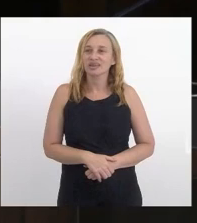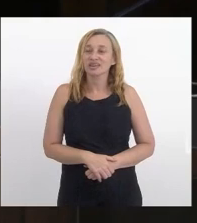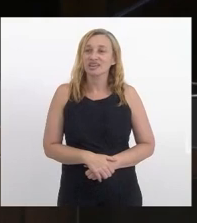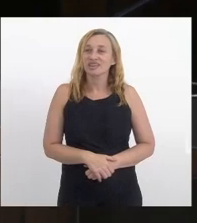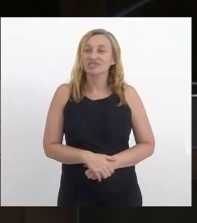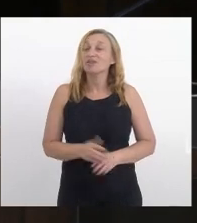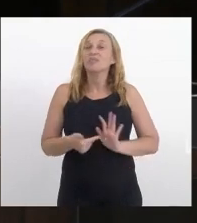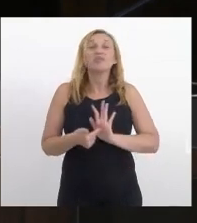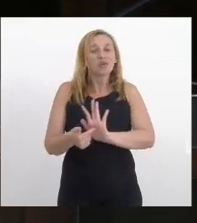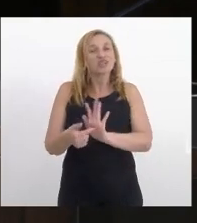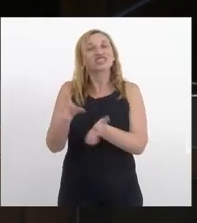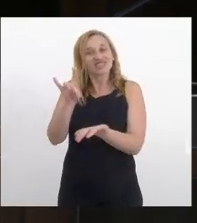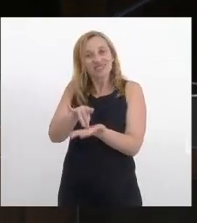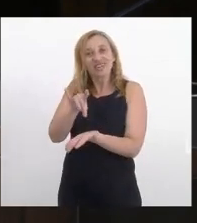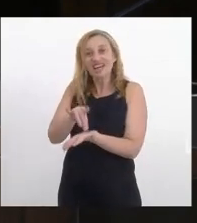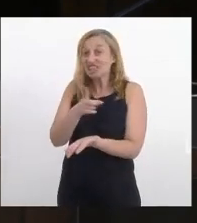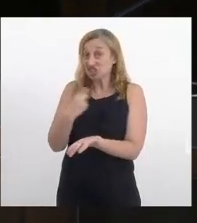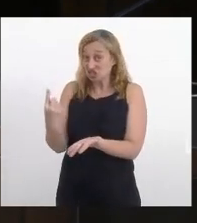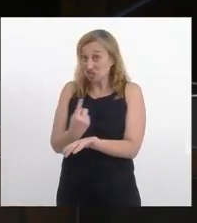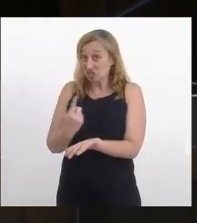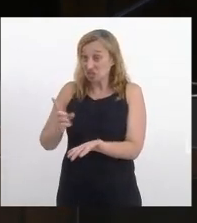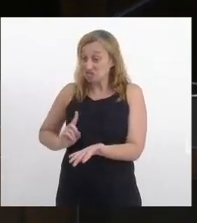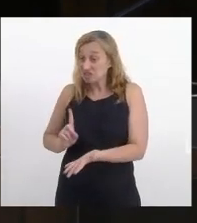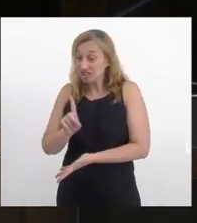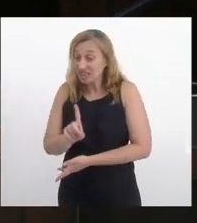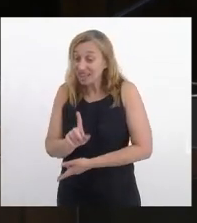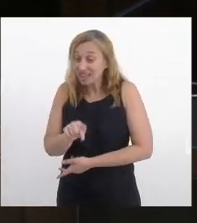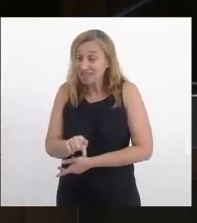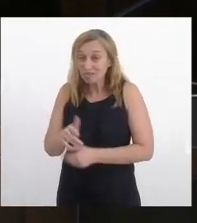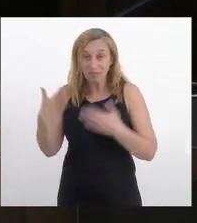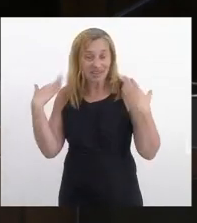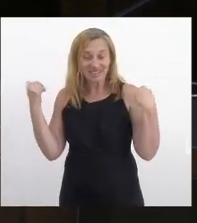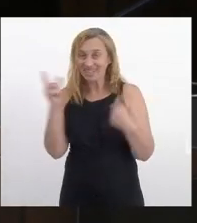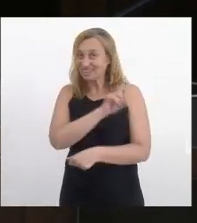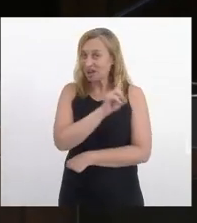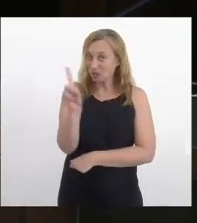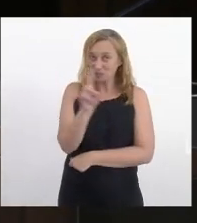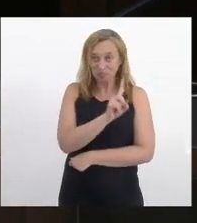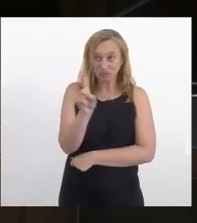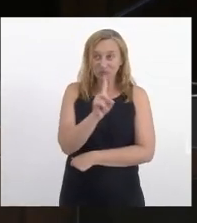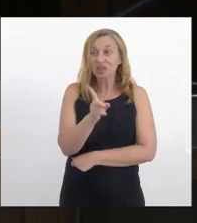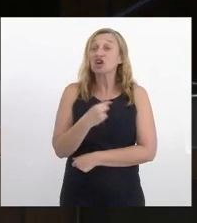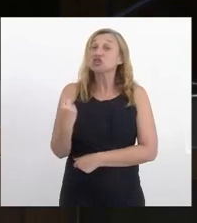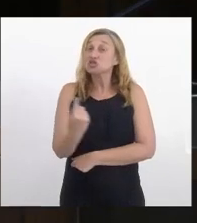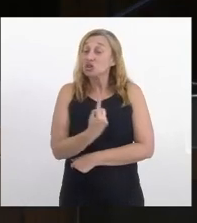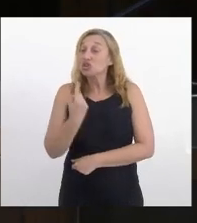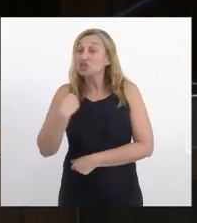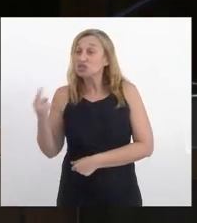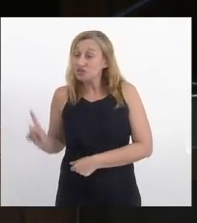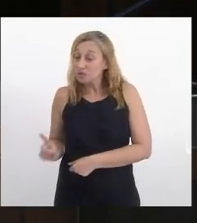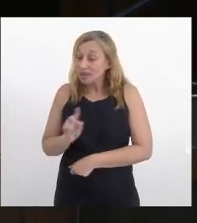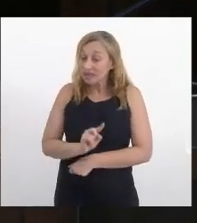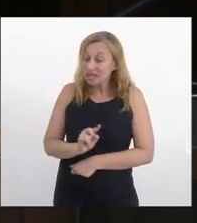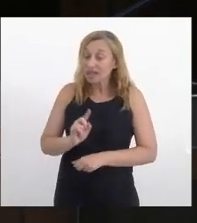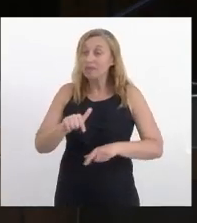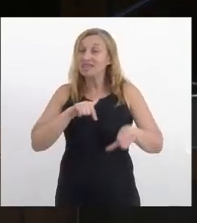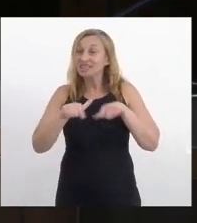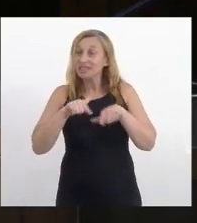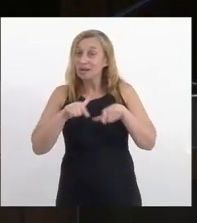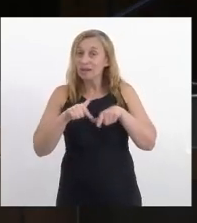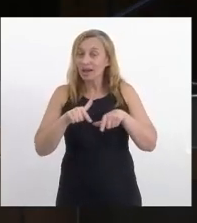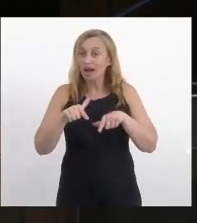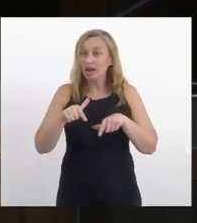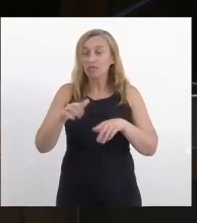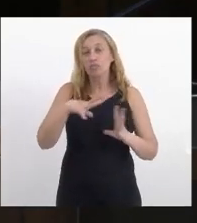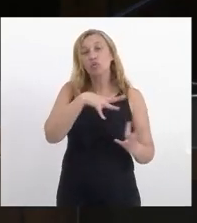Isso demonstra, na verdade, que a gente não veio nessa vida a passeio. A gente veio para cá trabalhar e trabalhar por um